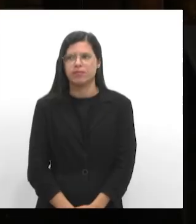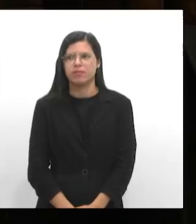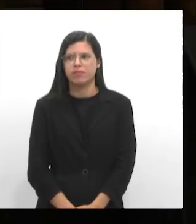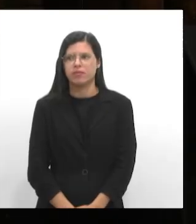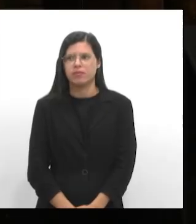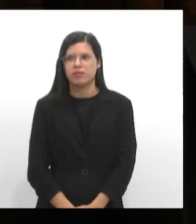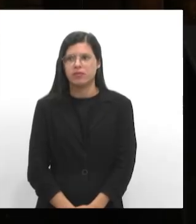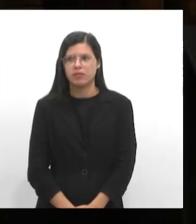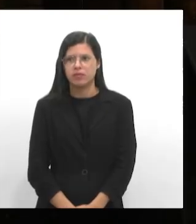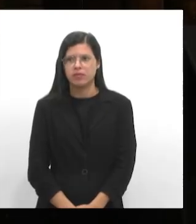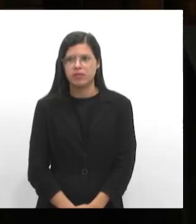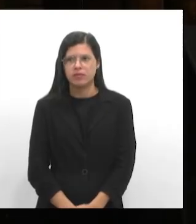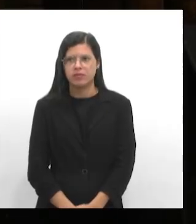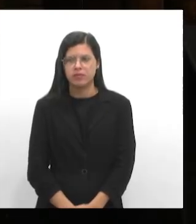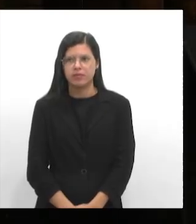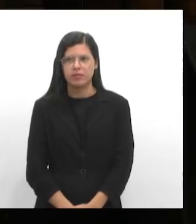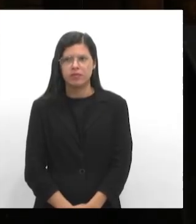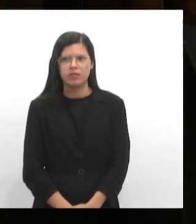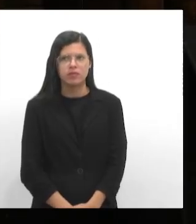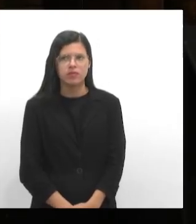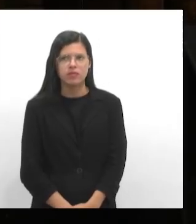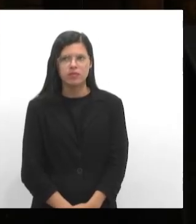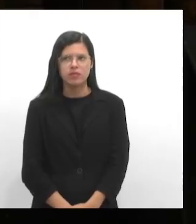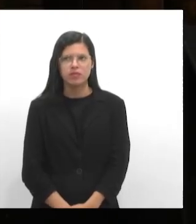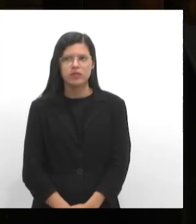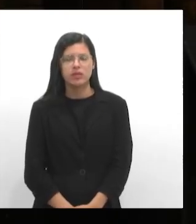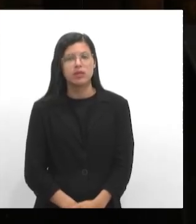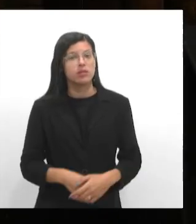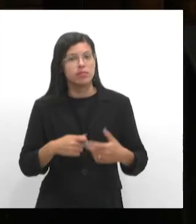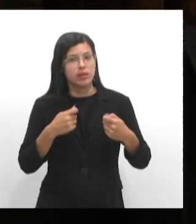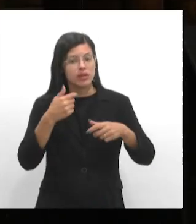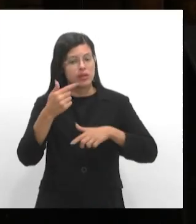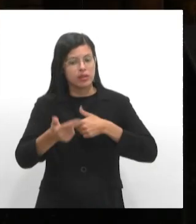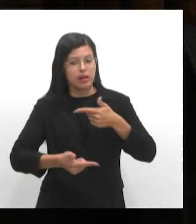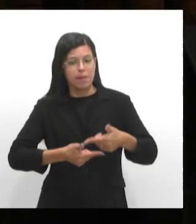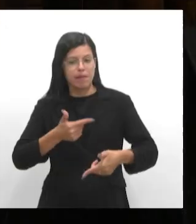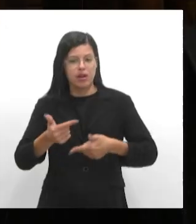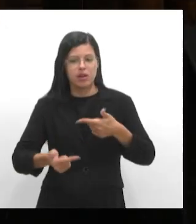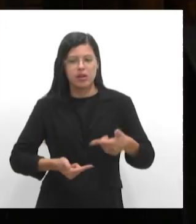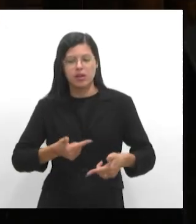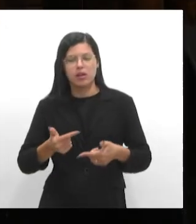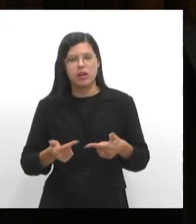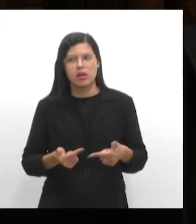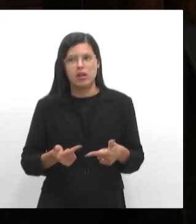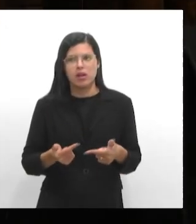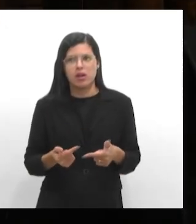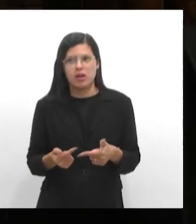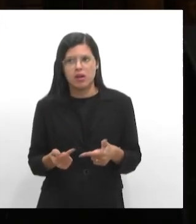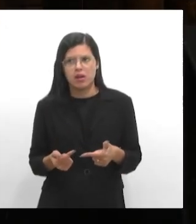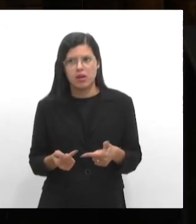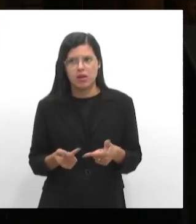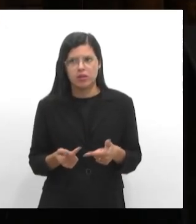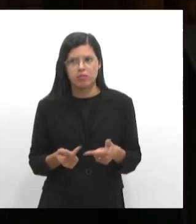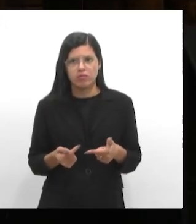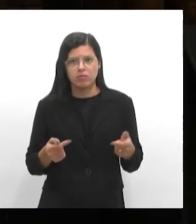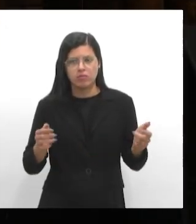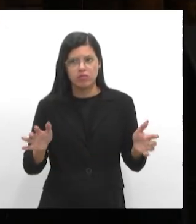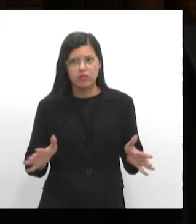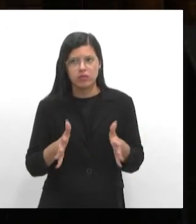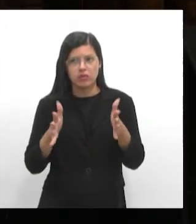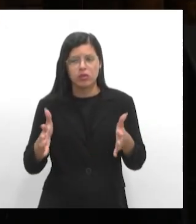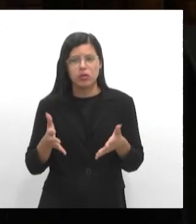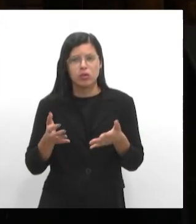a variante é a gente trabalhar exatamente em cima do excesso de incentivos fiscais